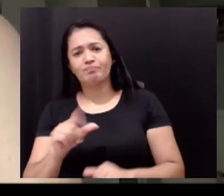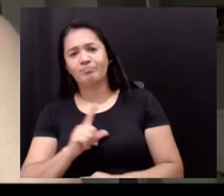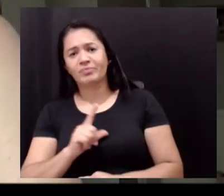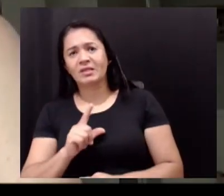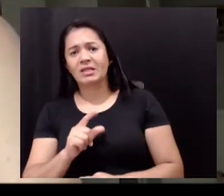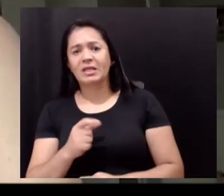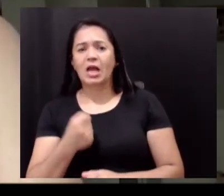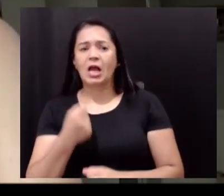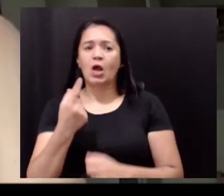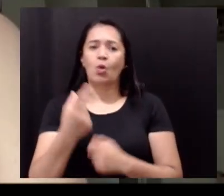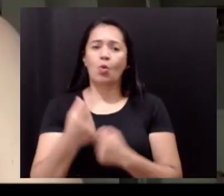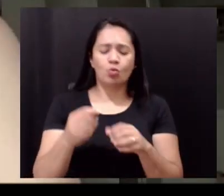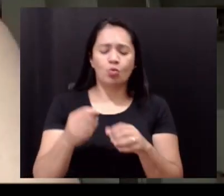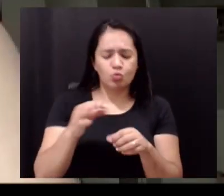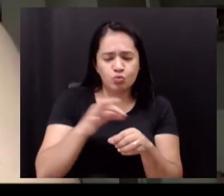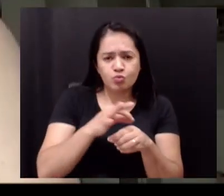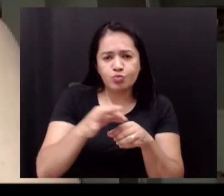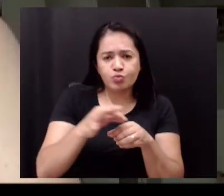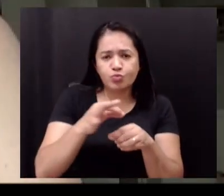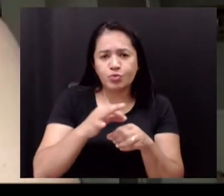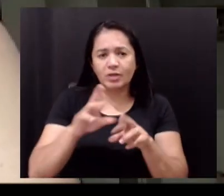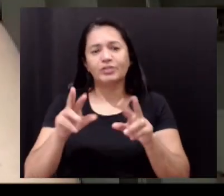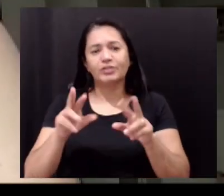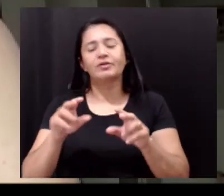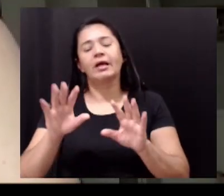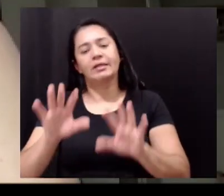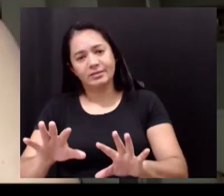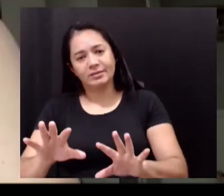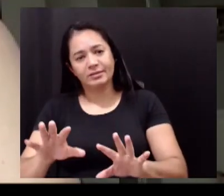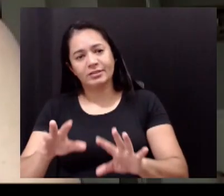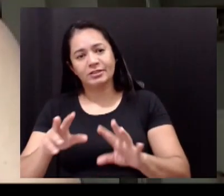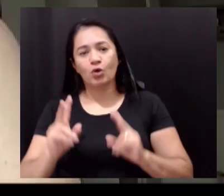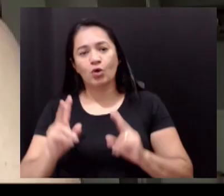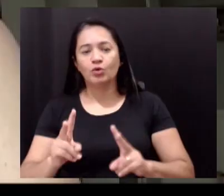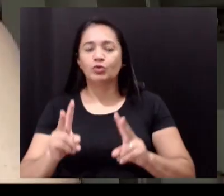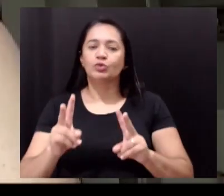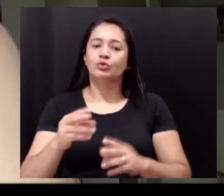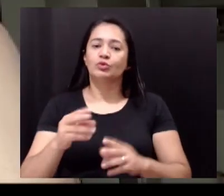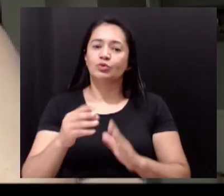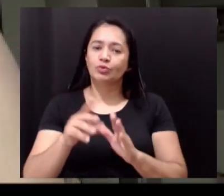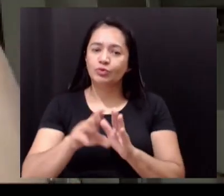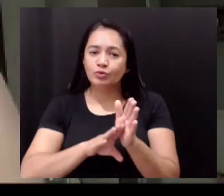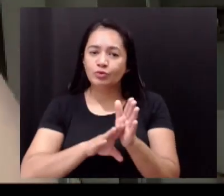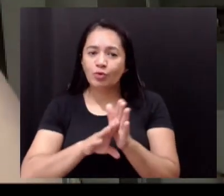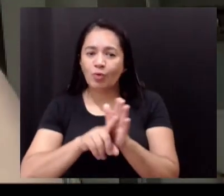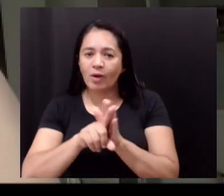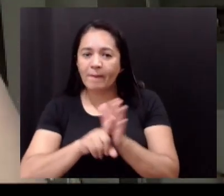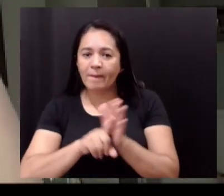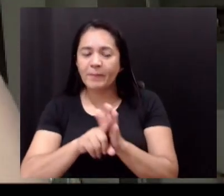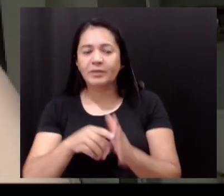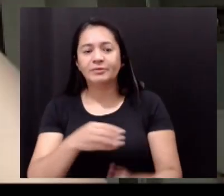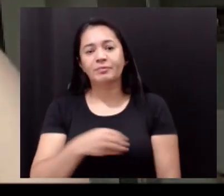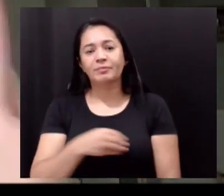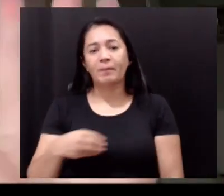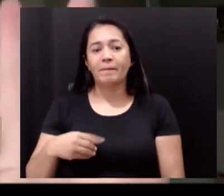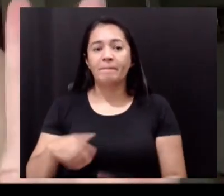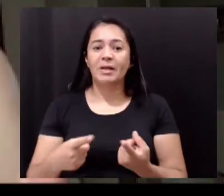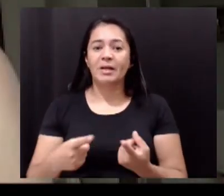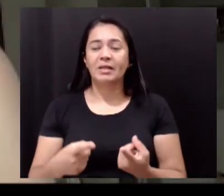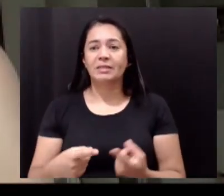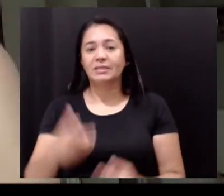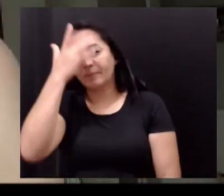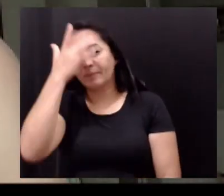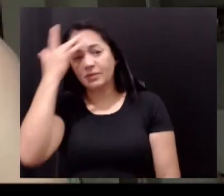tá diferente. Aí sim que segue-se a investigação. O grande problema, Ana, é que às vezes a pessoa tem um mioma, nunca mais